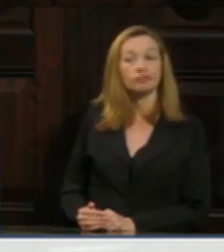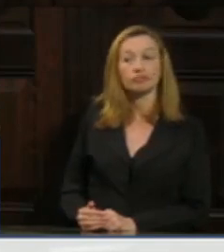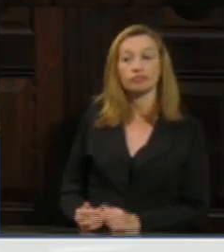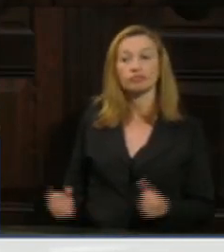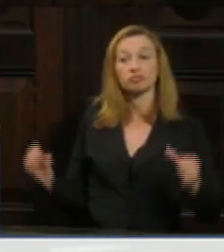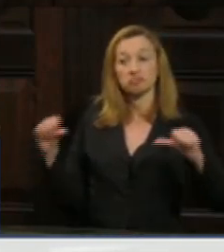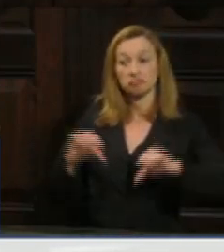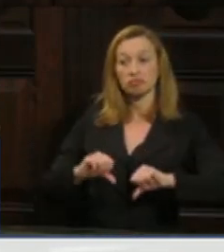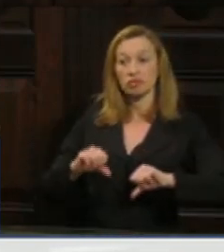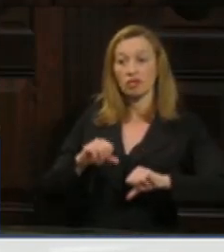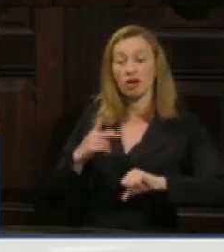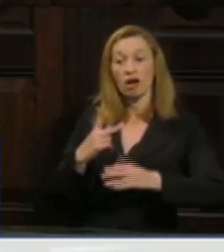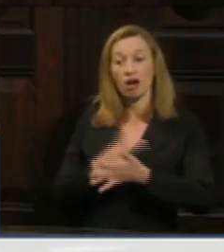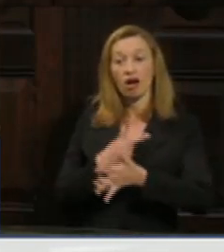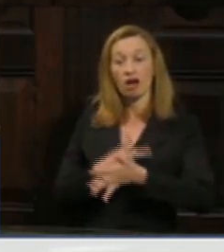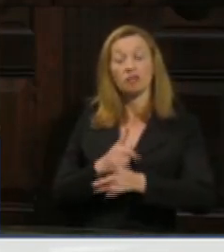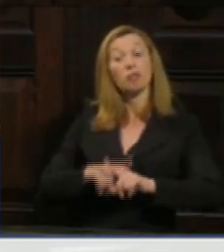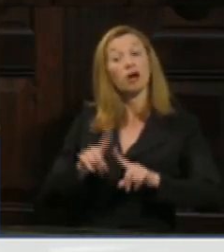da questão que me alcança.